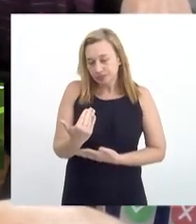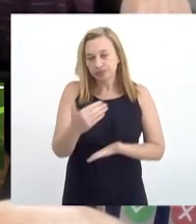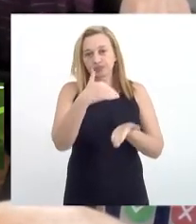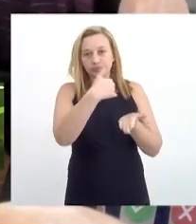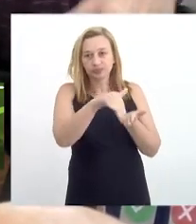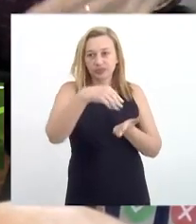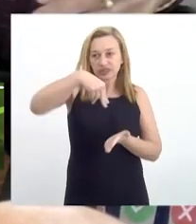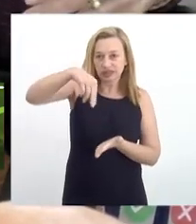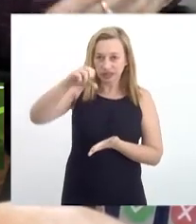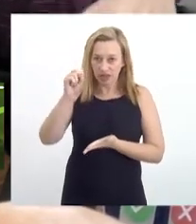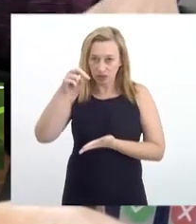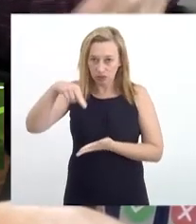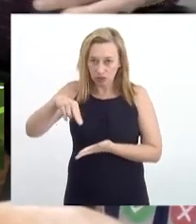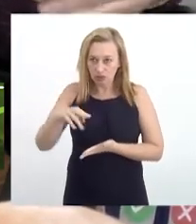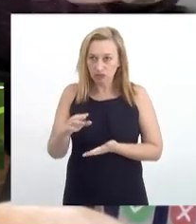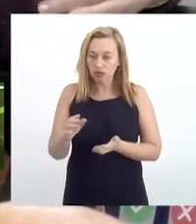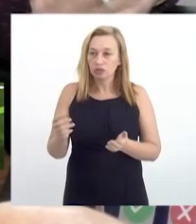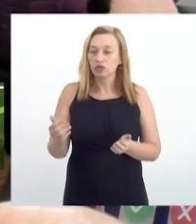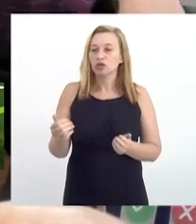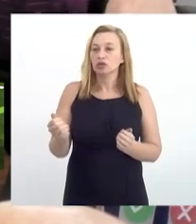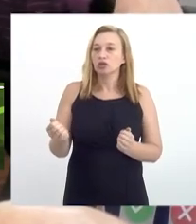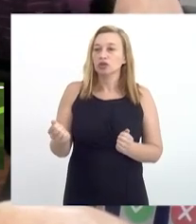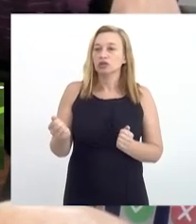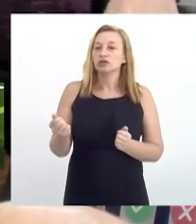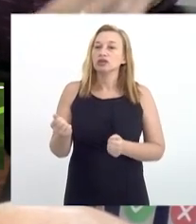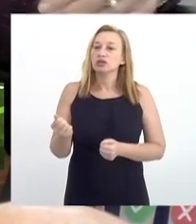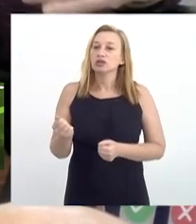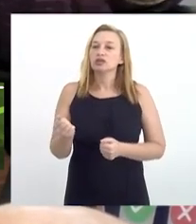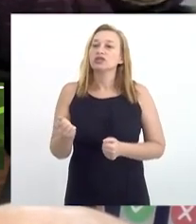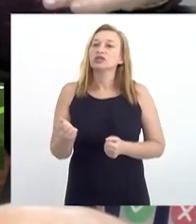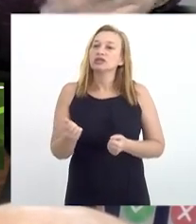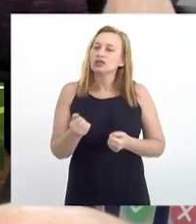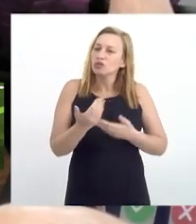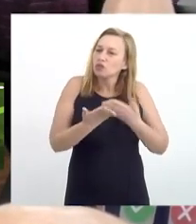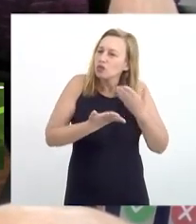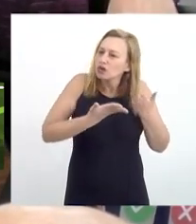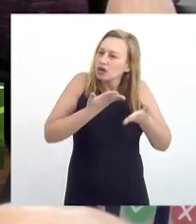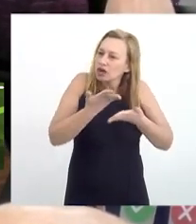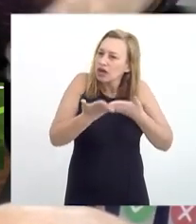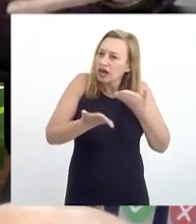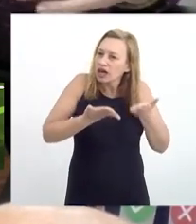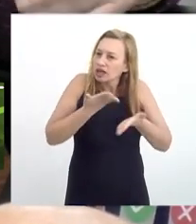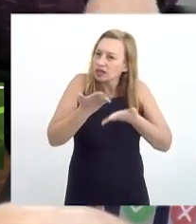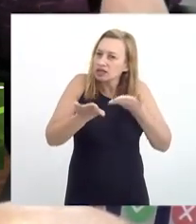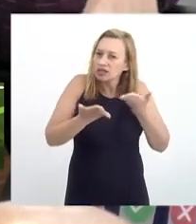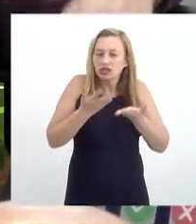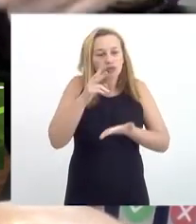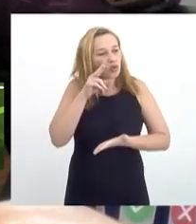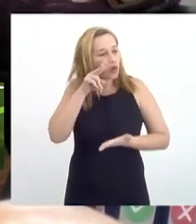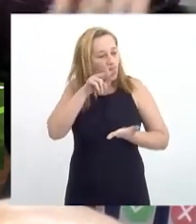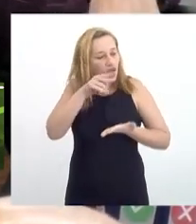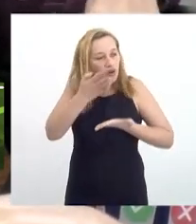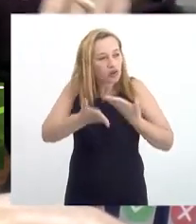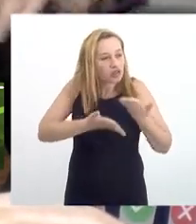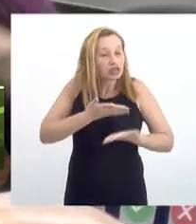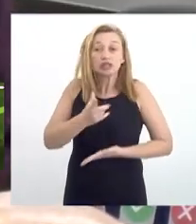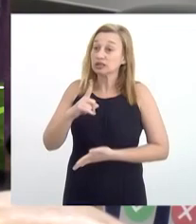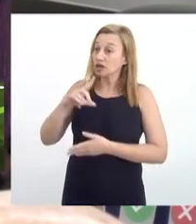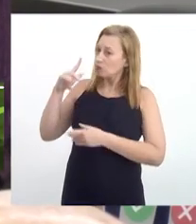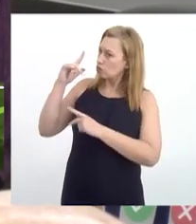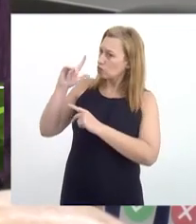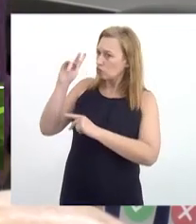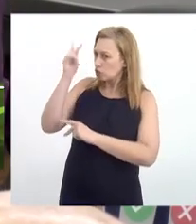Rocha que ponha o lado esquerdo do seu coração, que é sempre o melhor, o senhor que tem um histórico muito